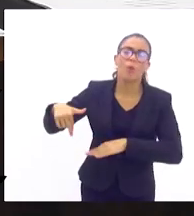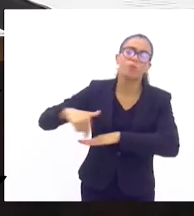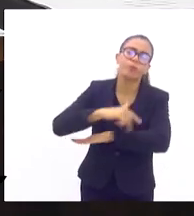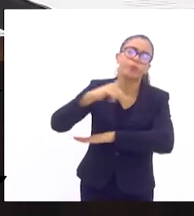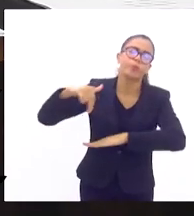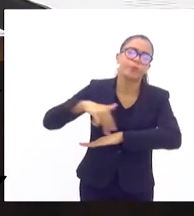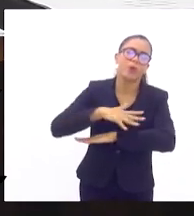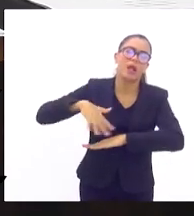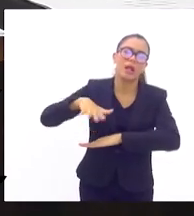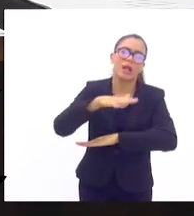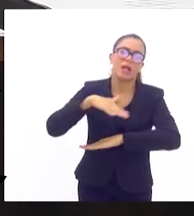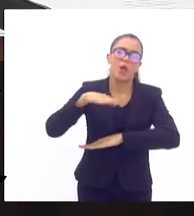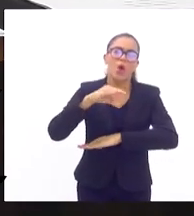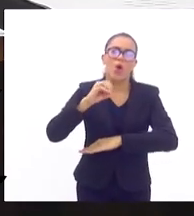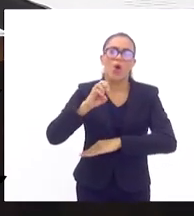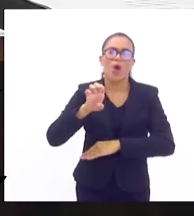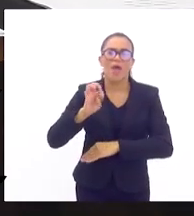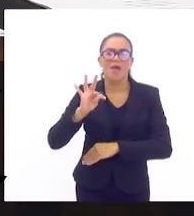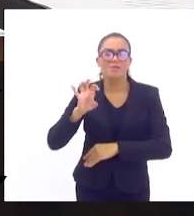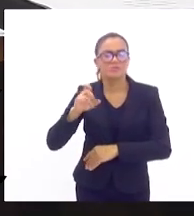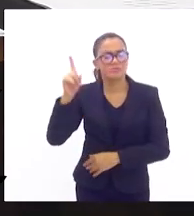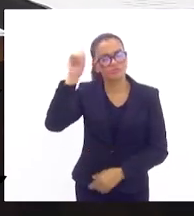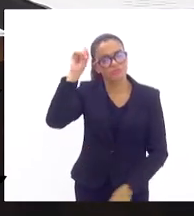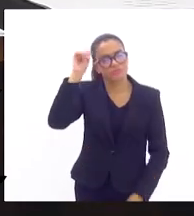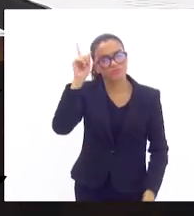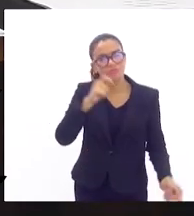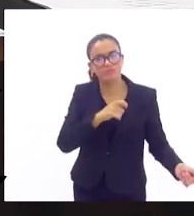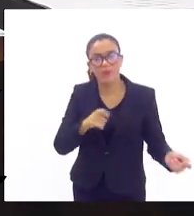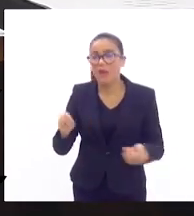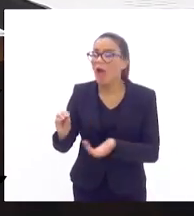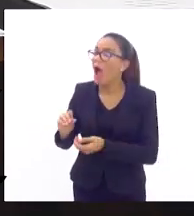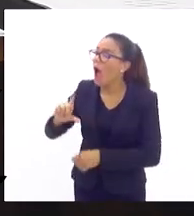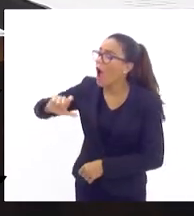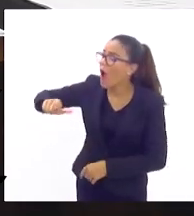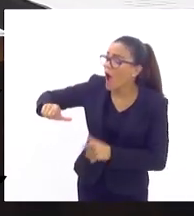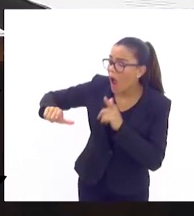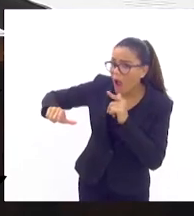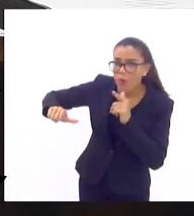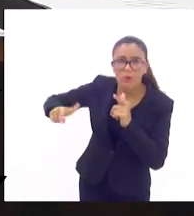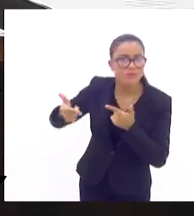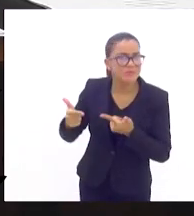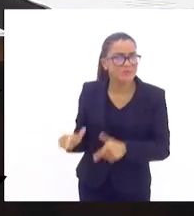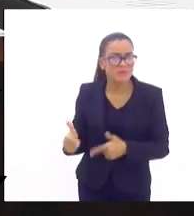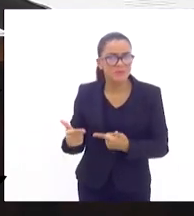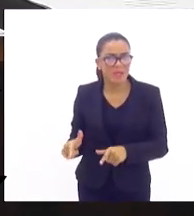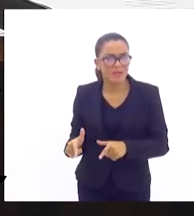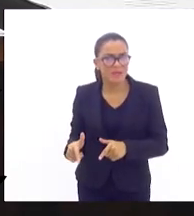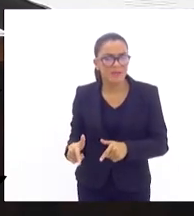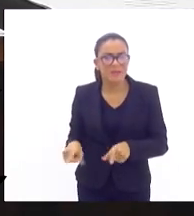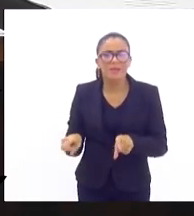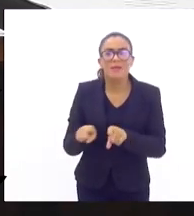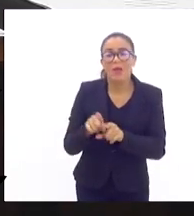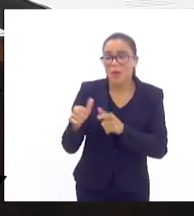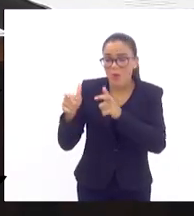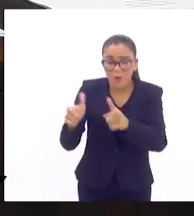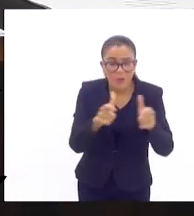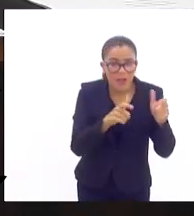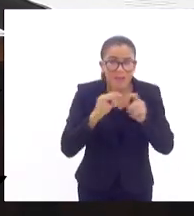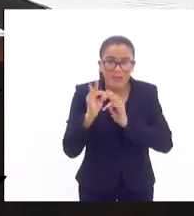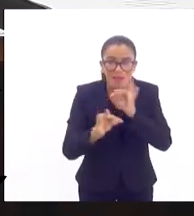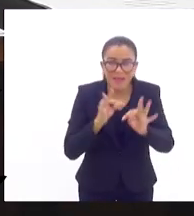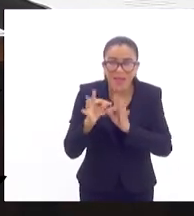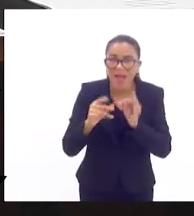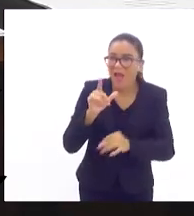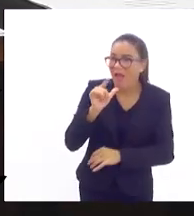diariamente. Falta água na maioria das comunidades. Rede de esgoto não tem. As estações de tratamento que existem na Zona Oeste,